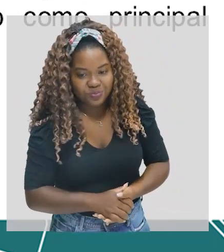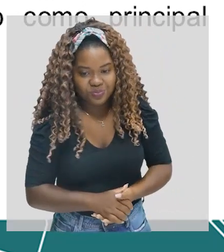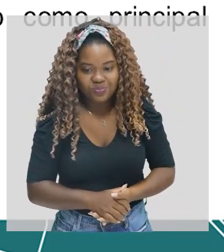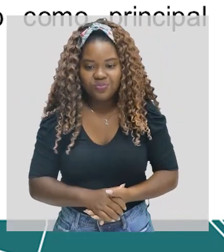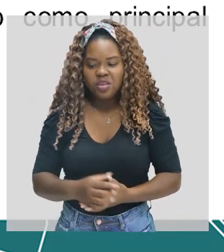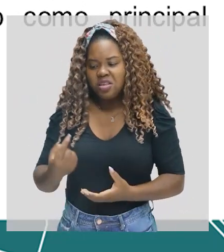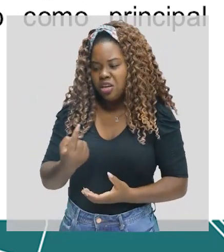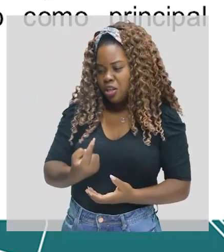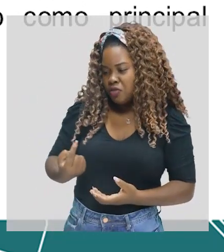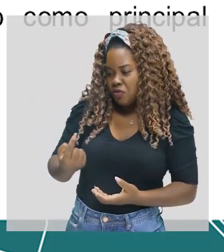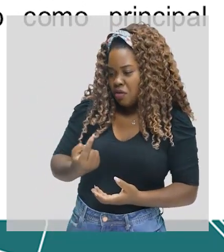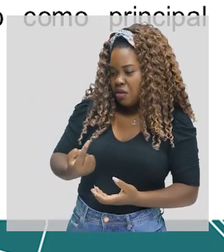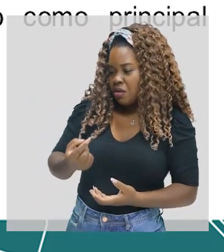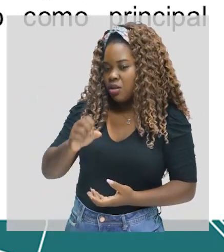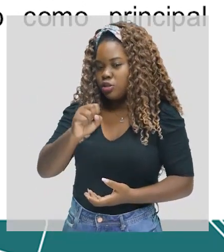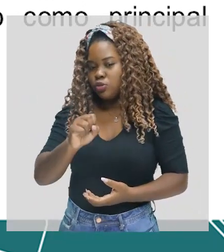e